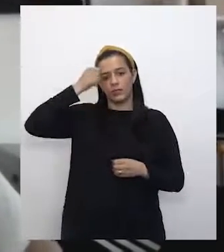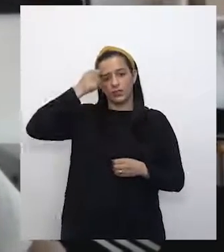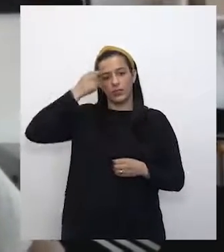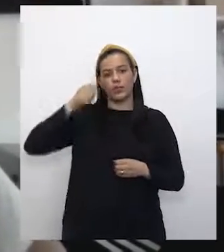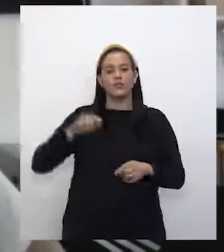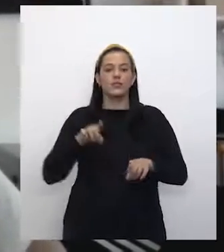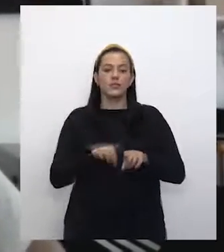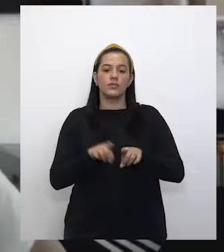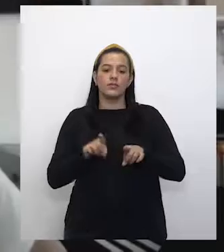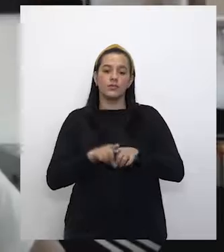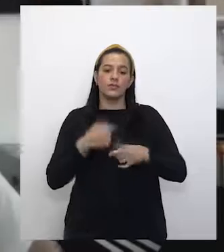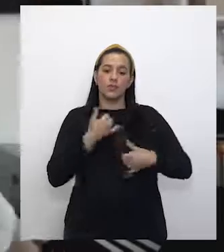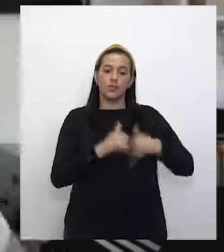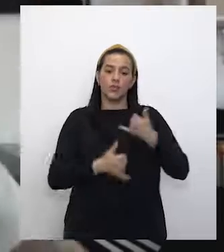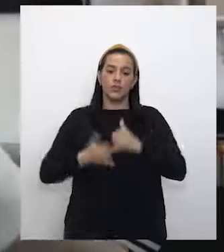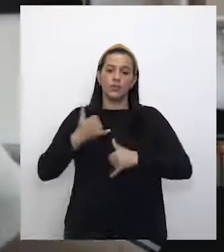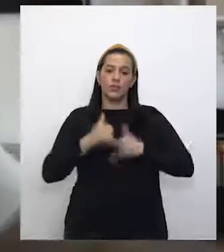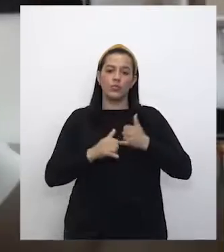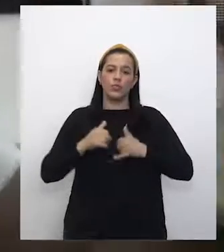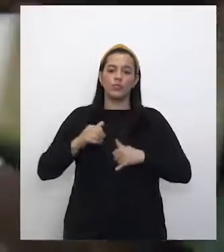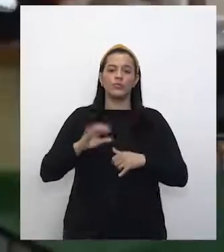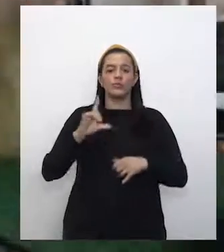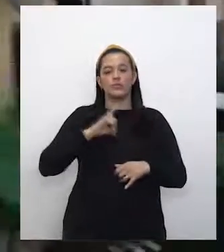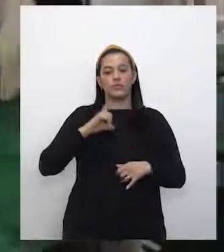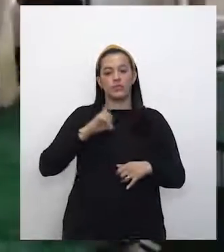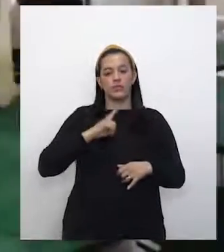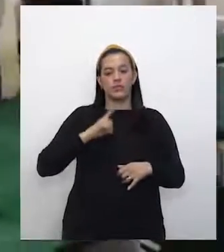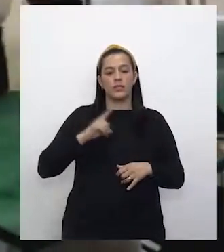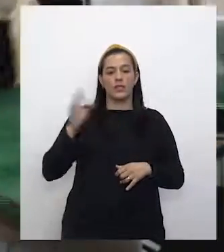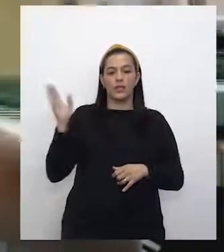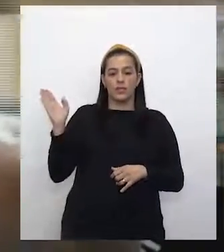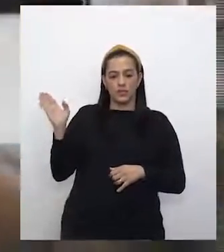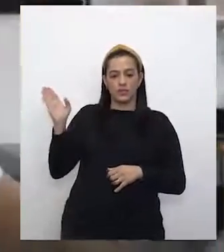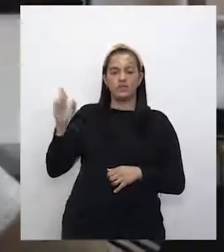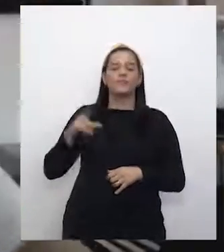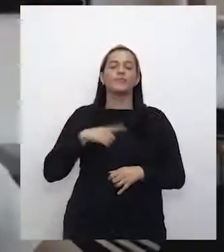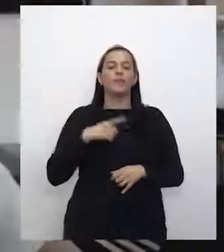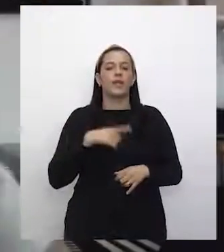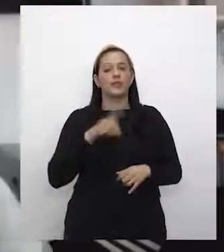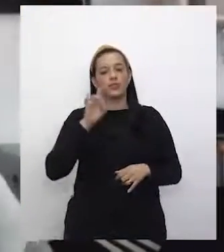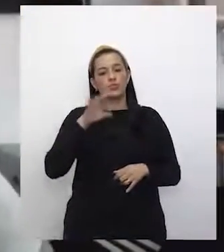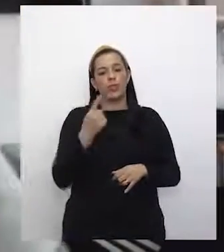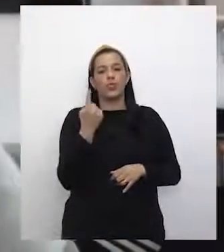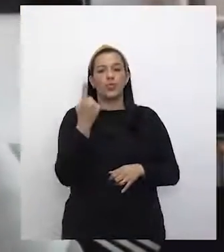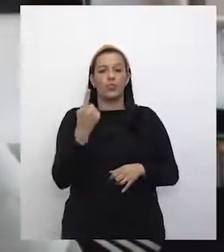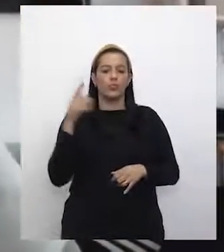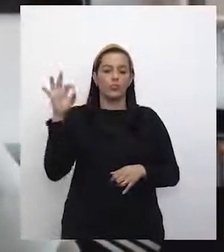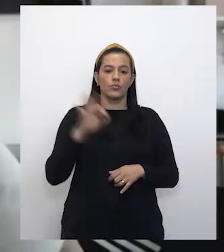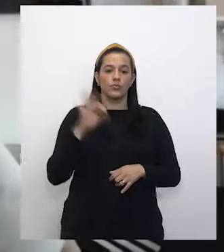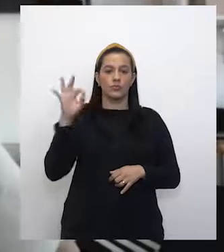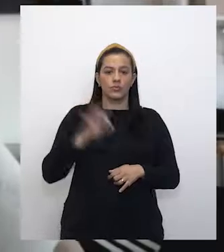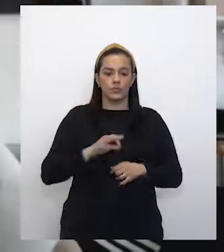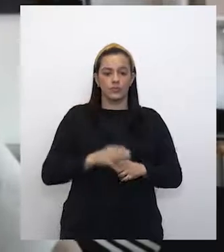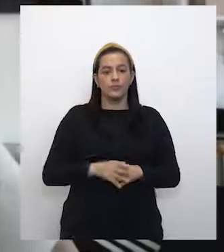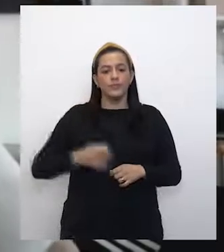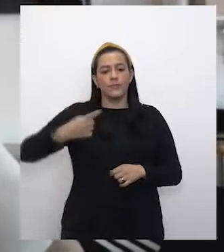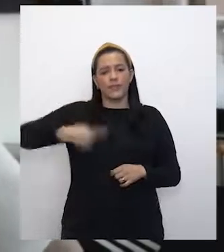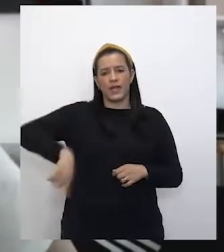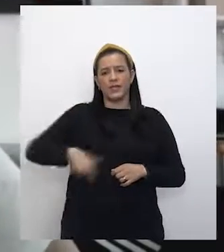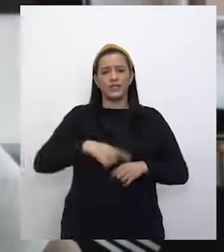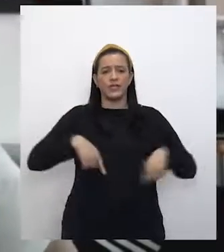a energia fotovoltaica, né, essa energia aqui, somente 1%. Então, a gente